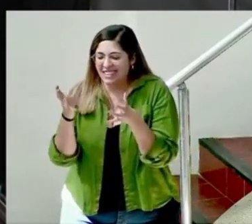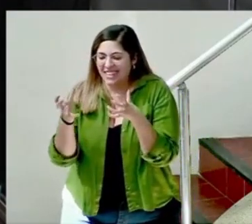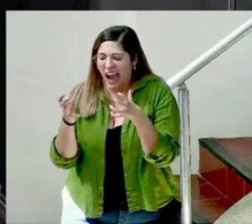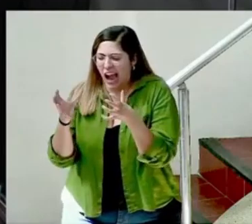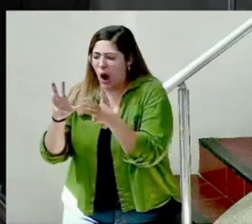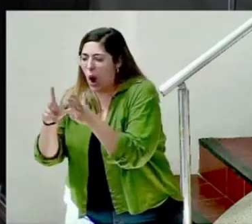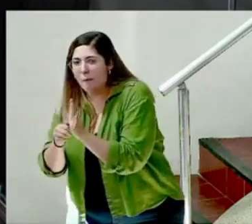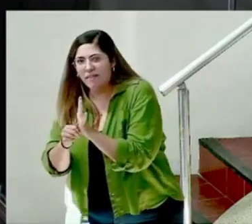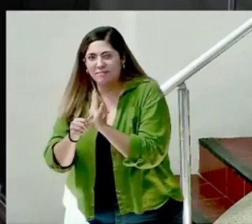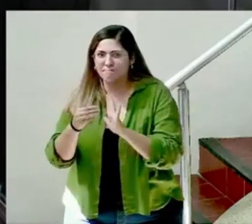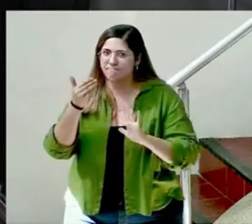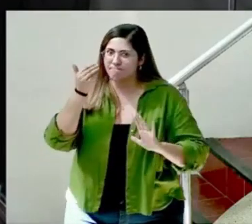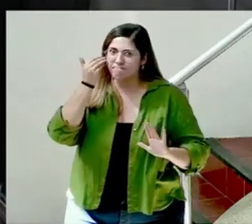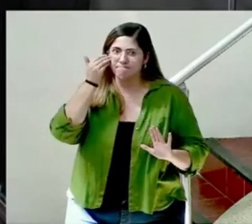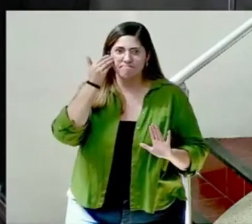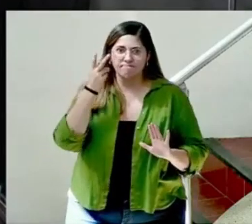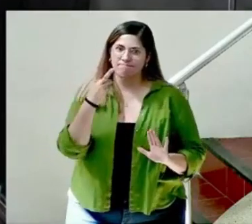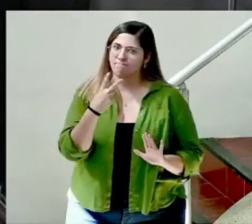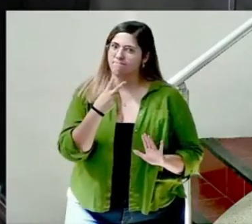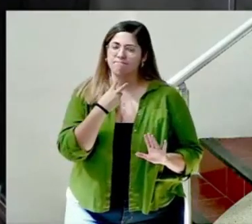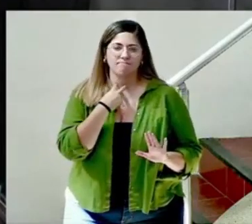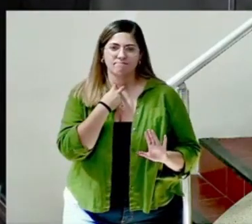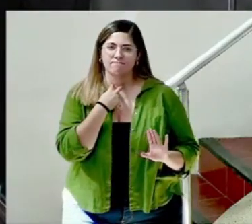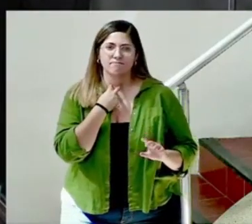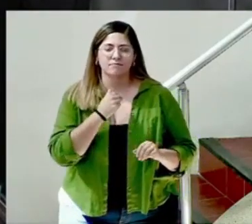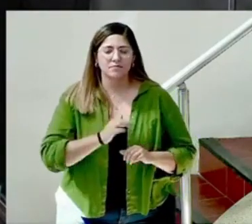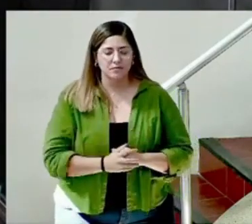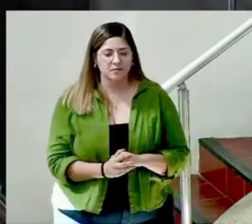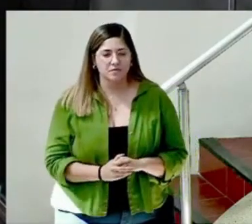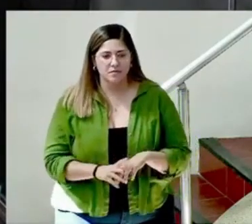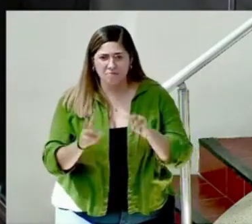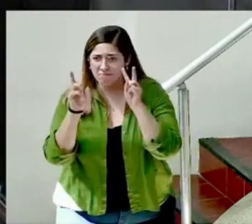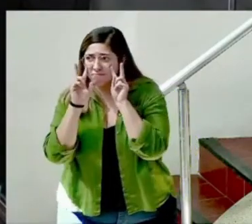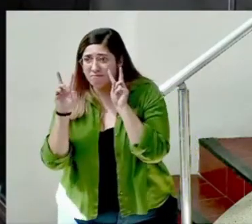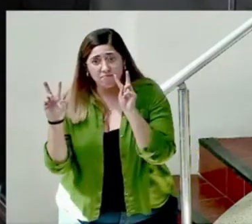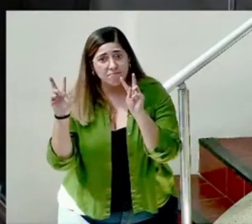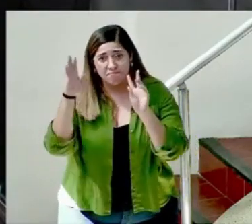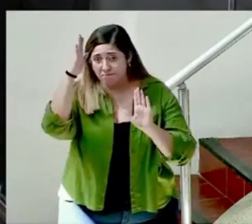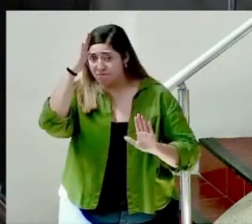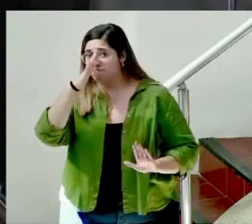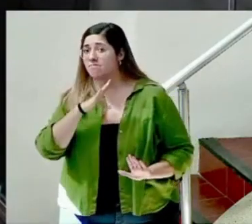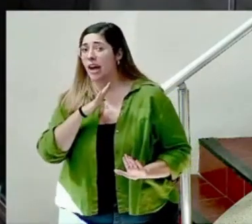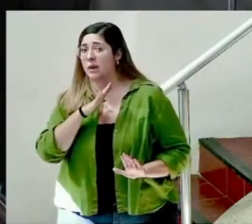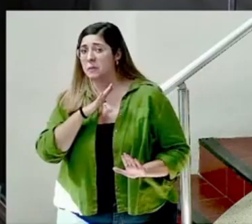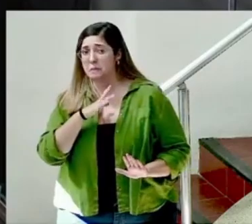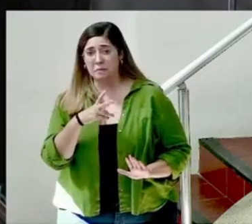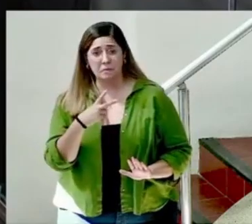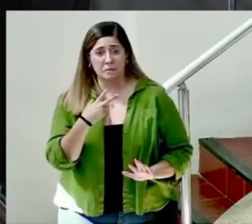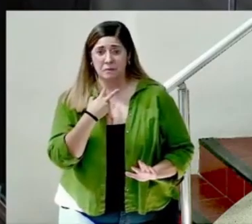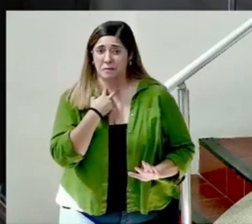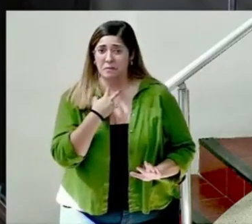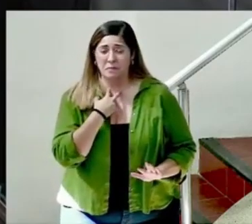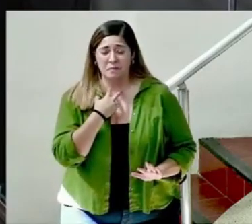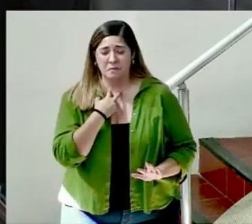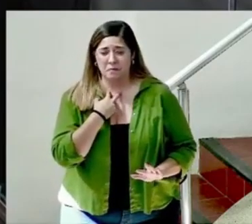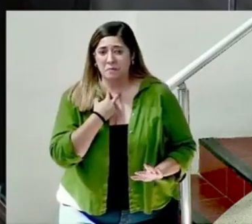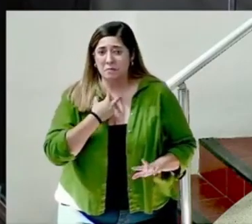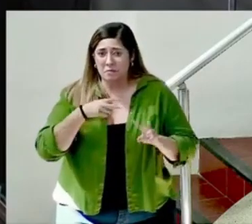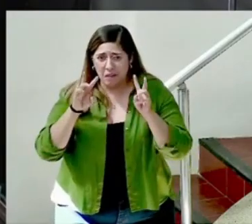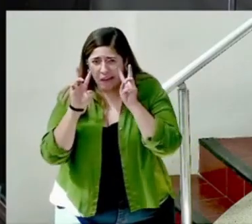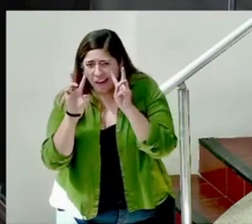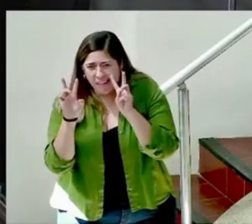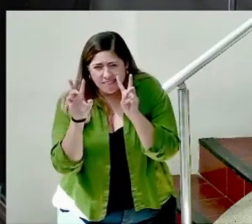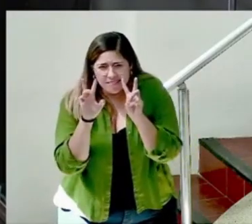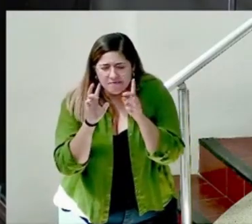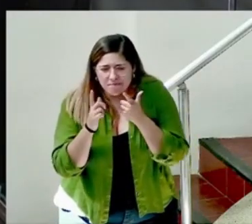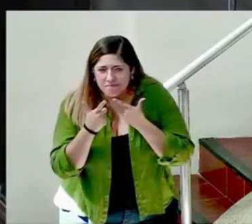Portanto, o texto traz um alerta a todos que possuem esses maus olhos contra esse tipo de olho